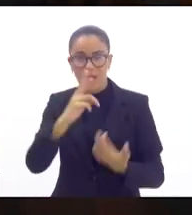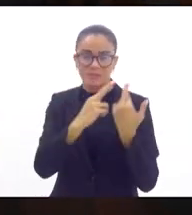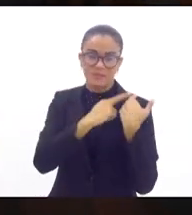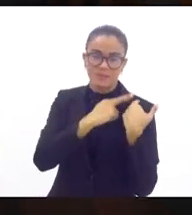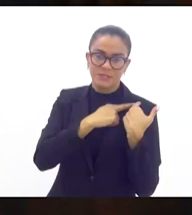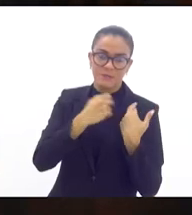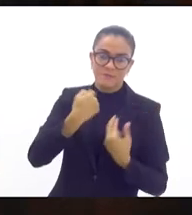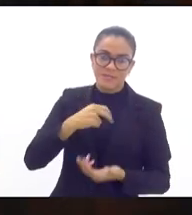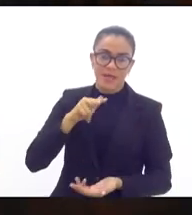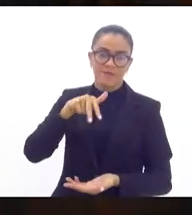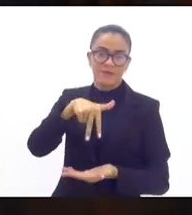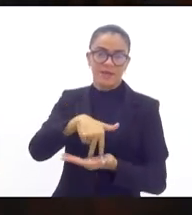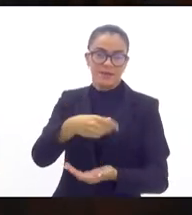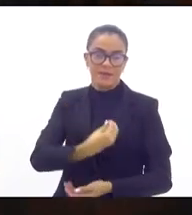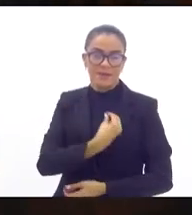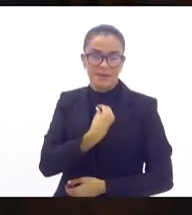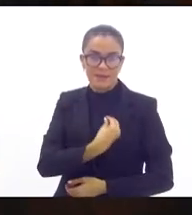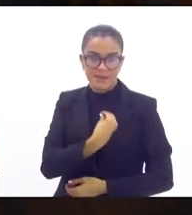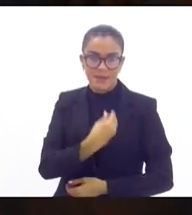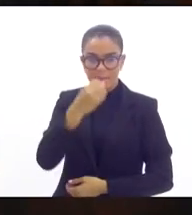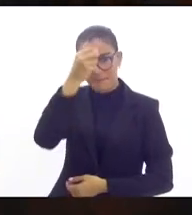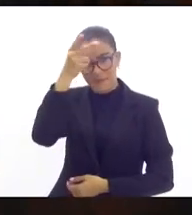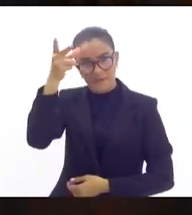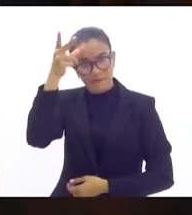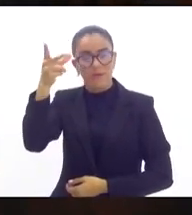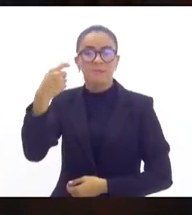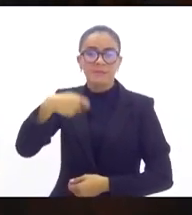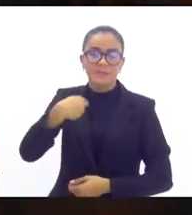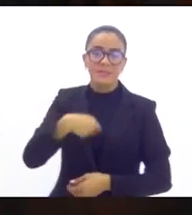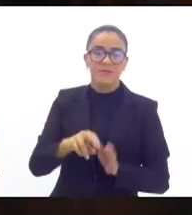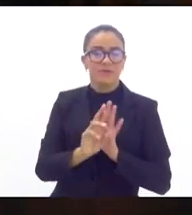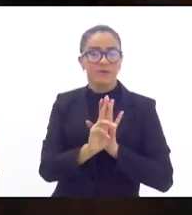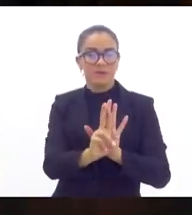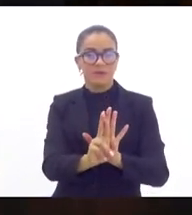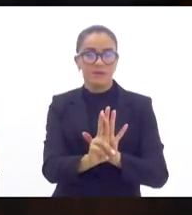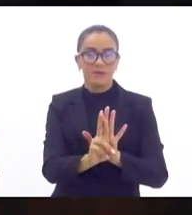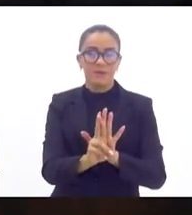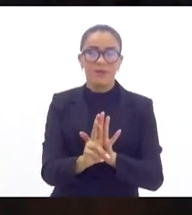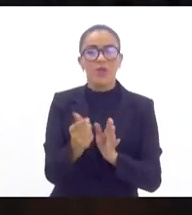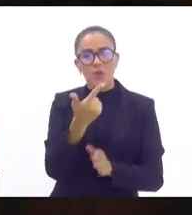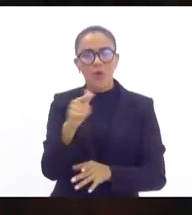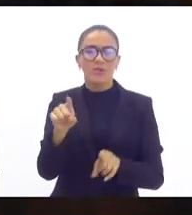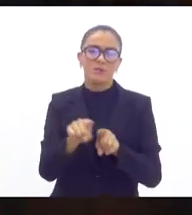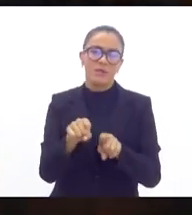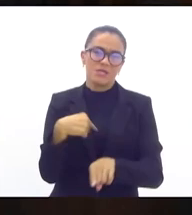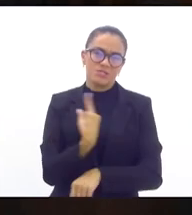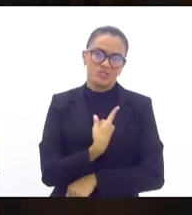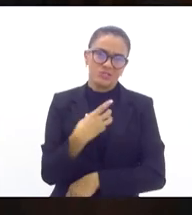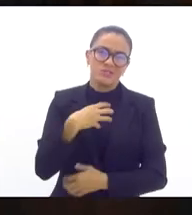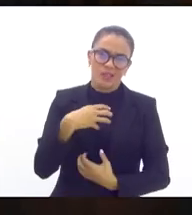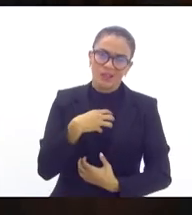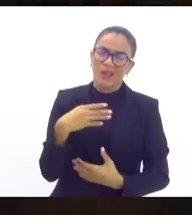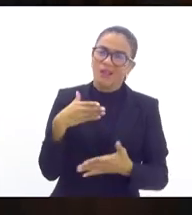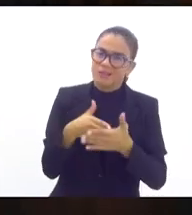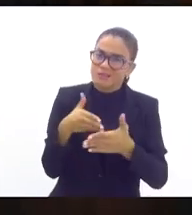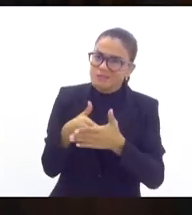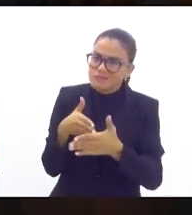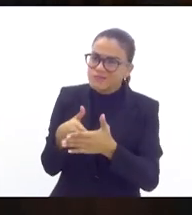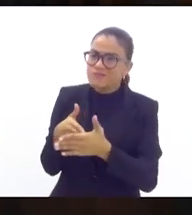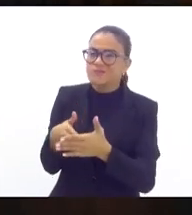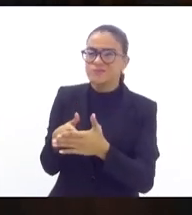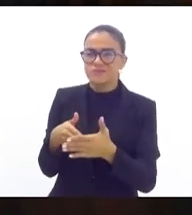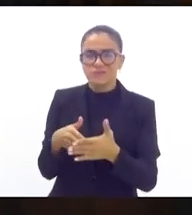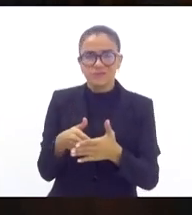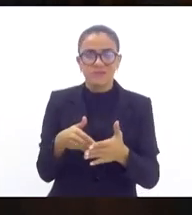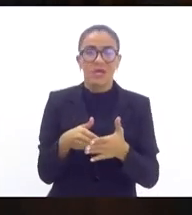deveriam estar aqui da ordem pública como fala prefeitura tem que se fazer presente em outra a gente sente um pouco essa essa dificuldade porque